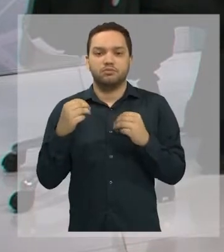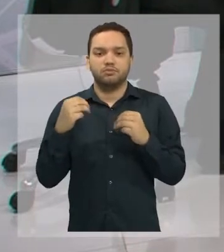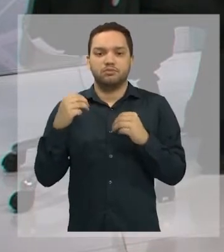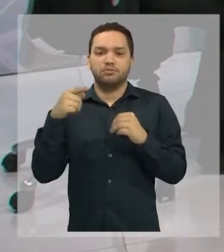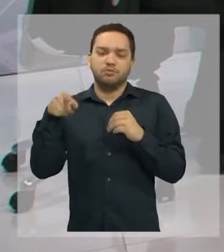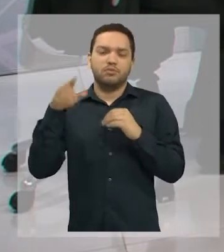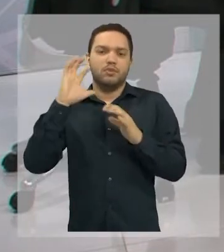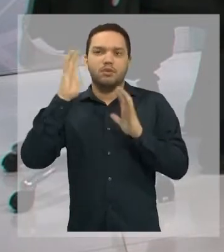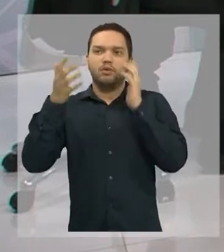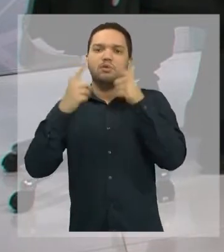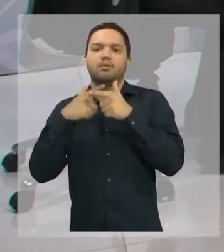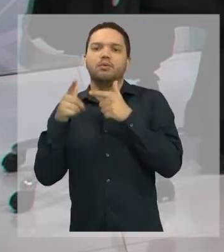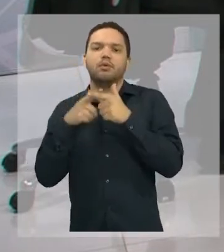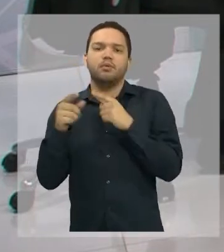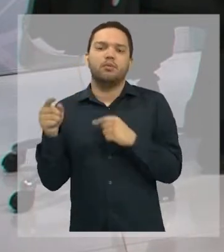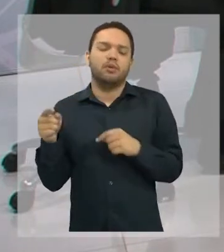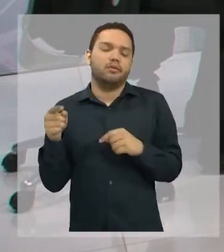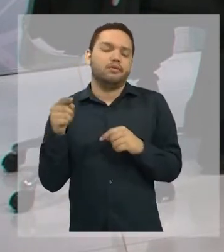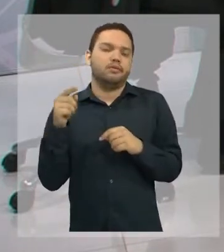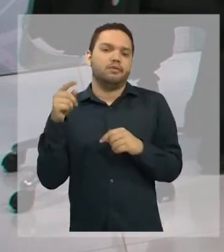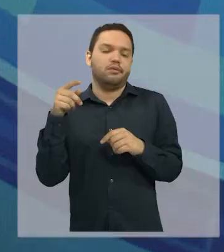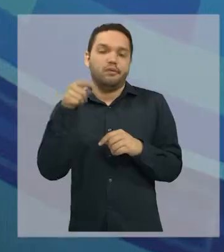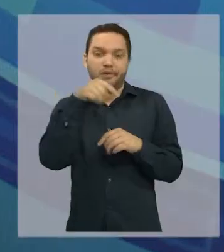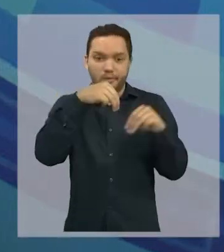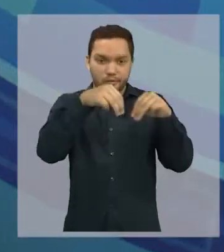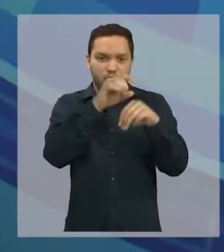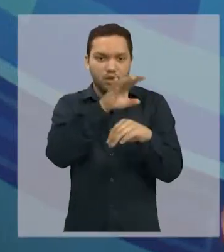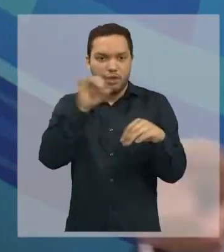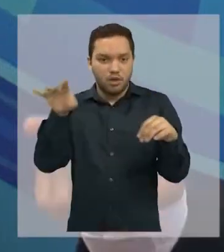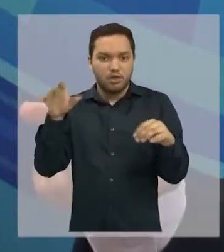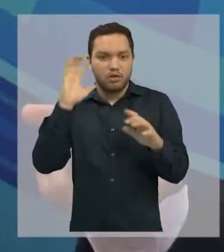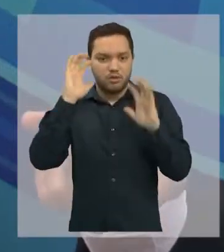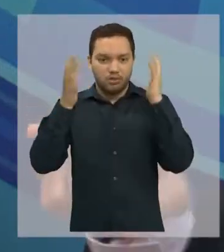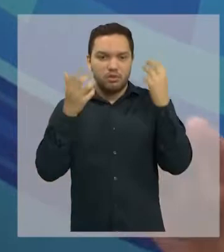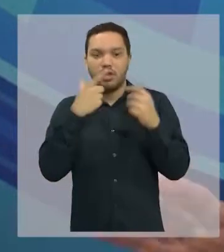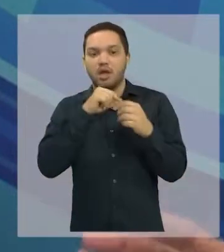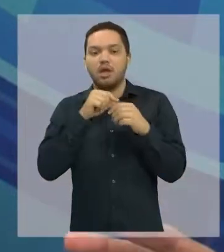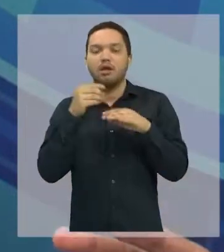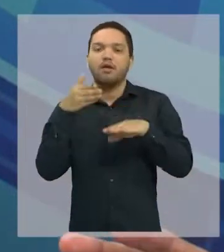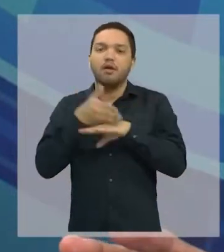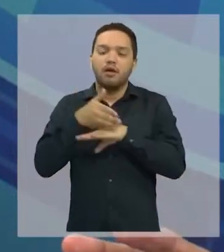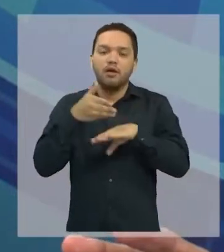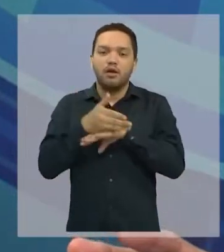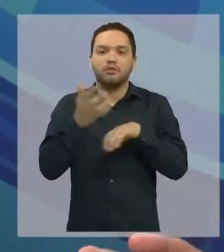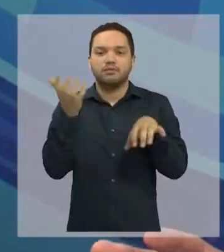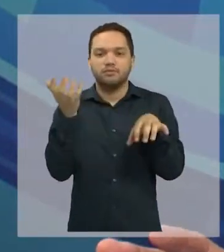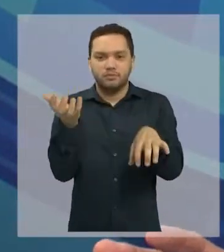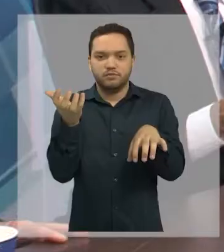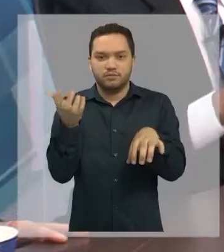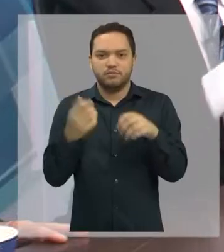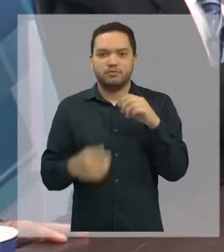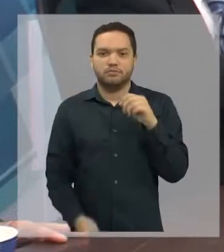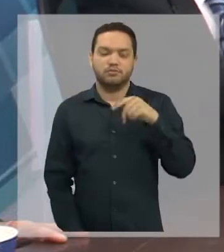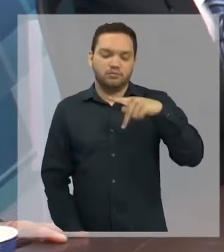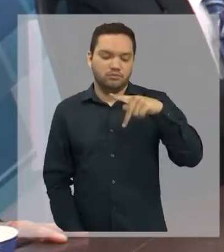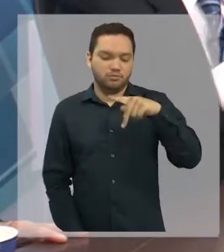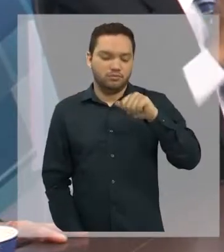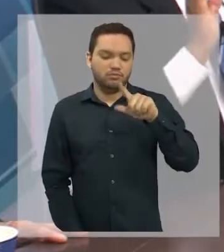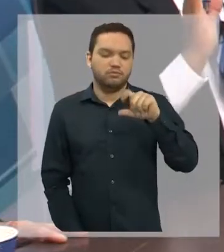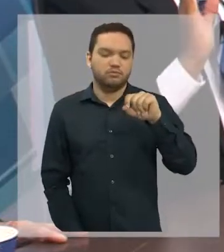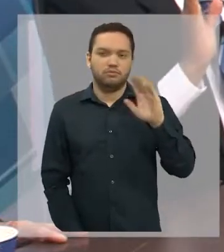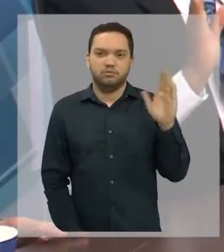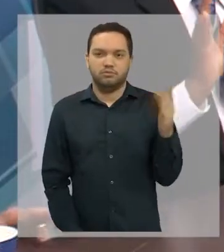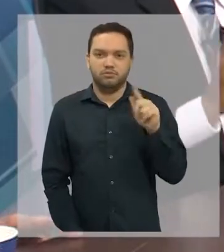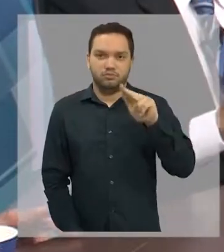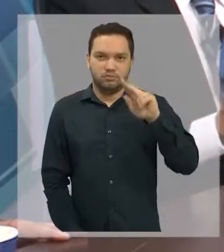é que têm descortino de como executar aquela direção. Então, quem vai ao parlamento são os ministros. Deixa eu colocar para vocês. Paulo Guedes foi várias vezes